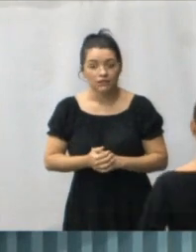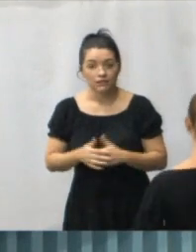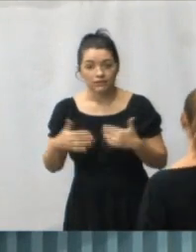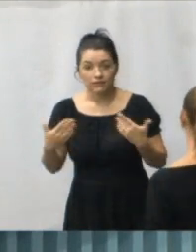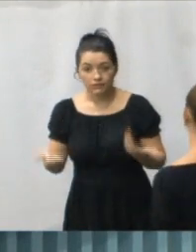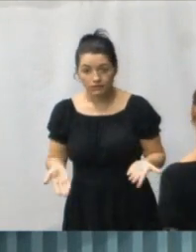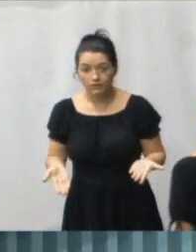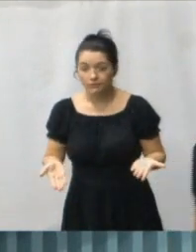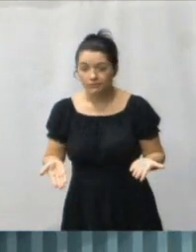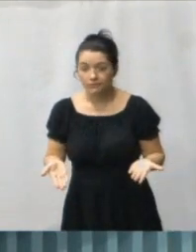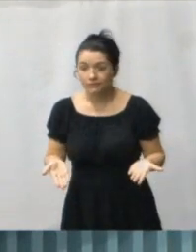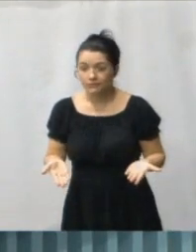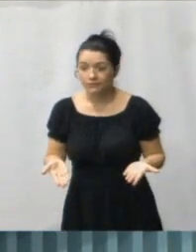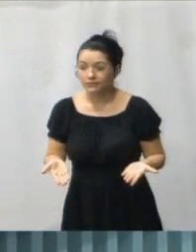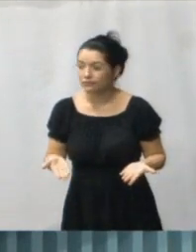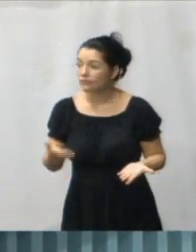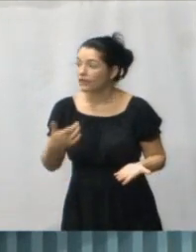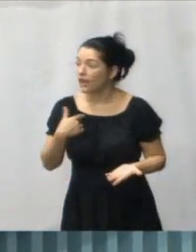Presidente,